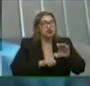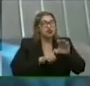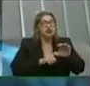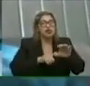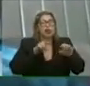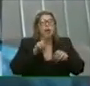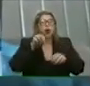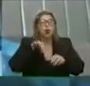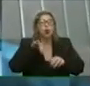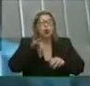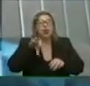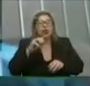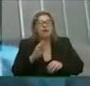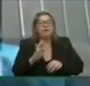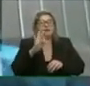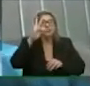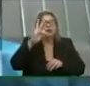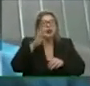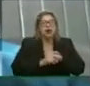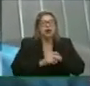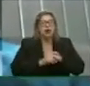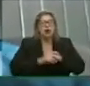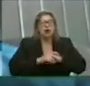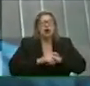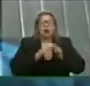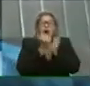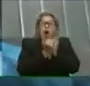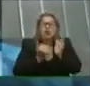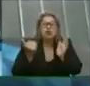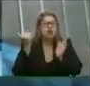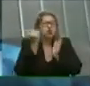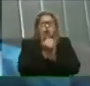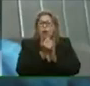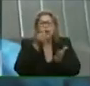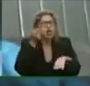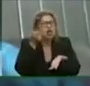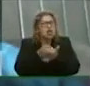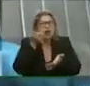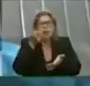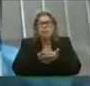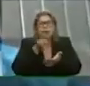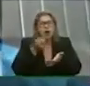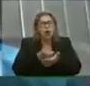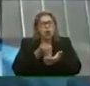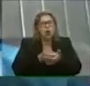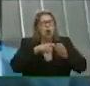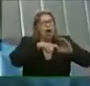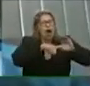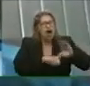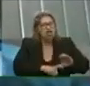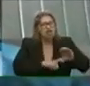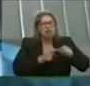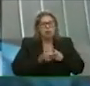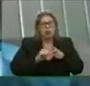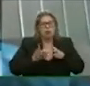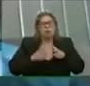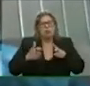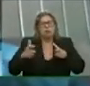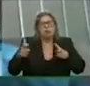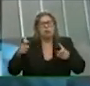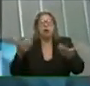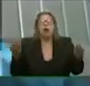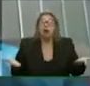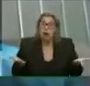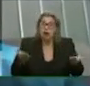22 bilhões que recuperou, aumentando a dívida pelo não pagamento do Sartori e agora do Eduardo Leite. Foi graças a Tarso Genro,